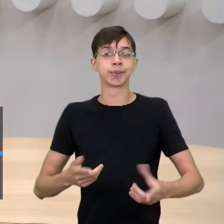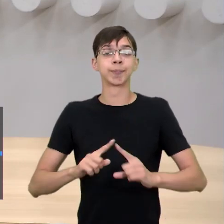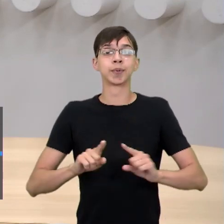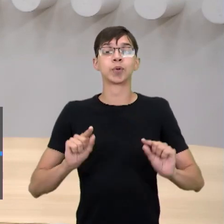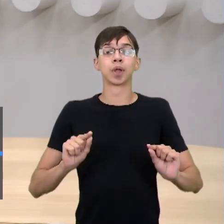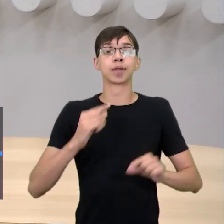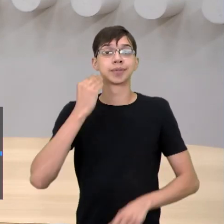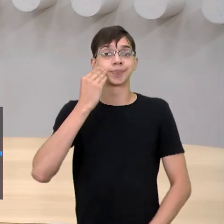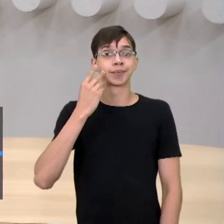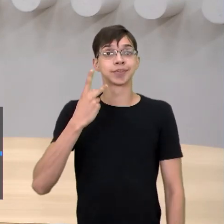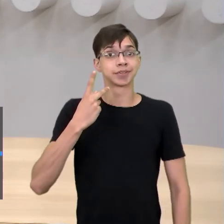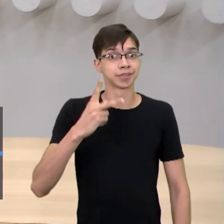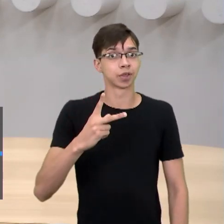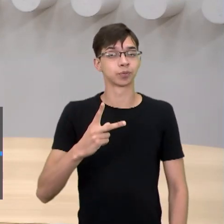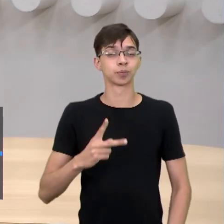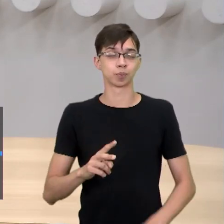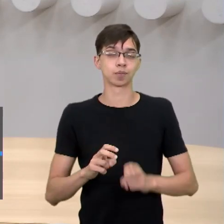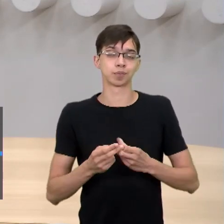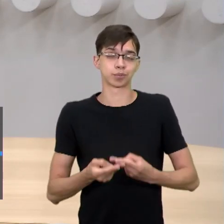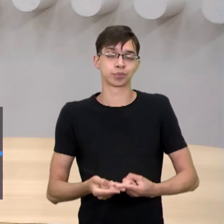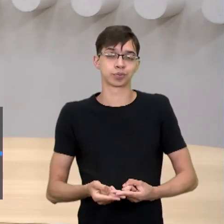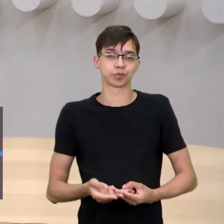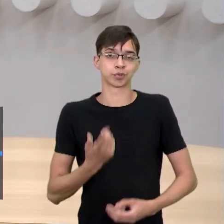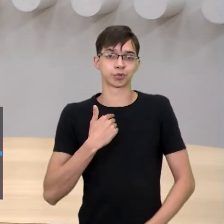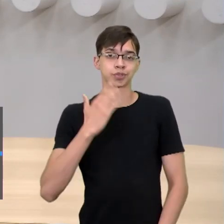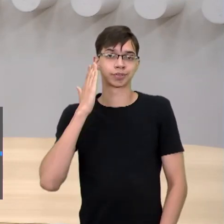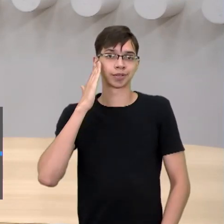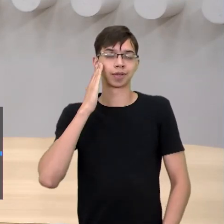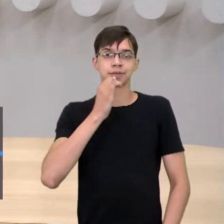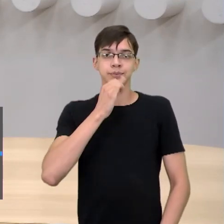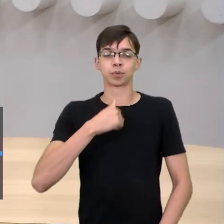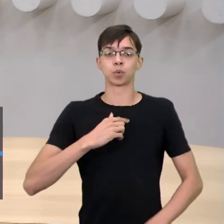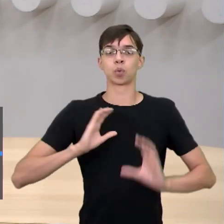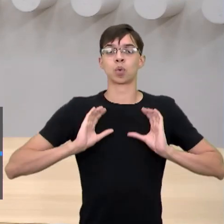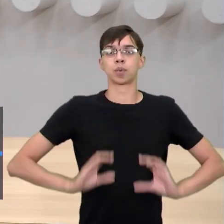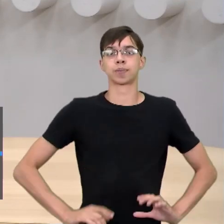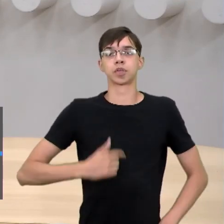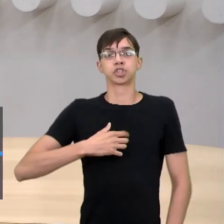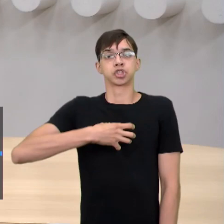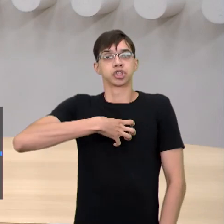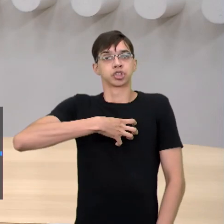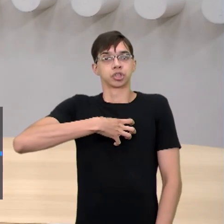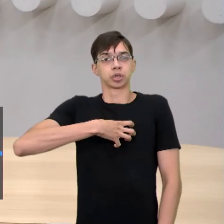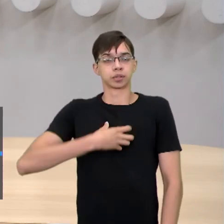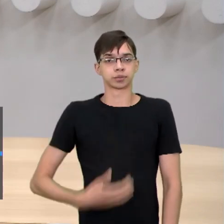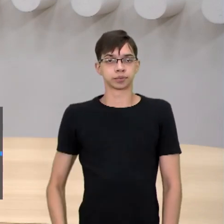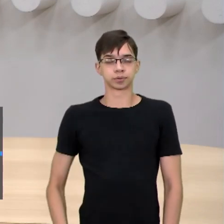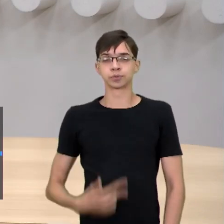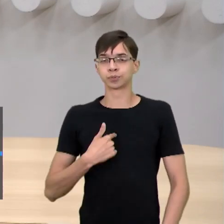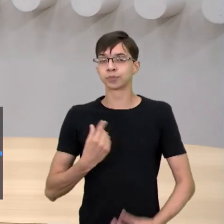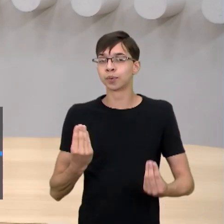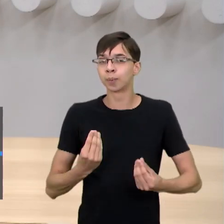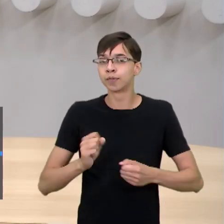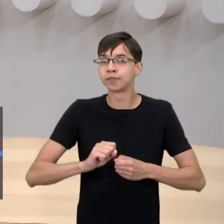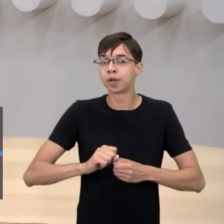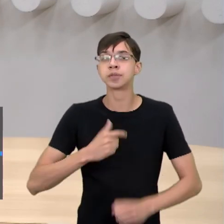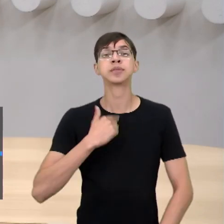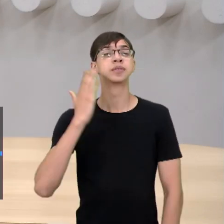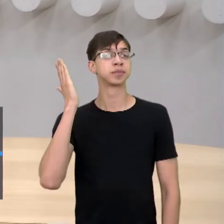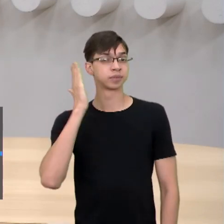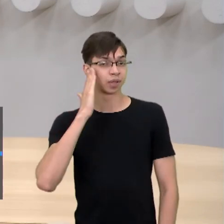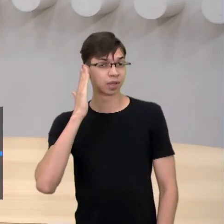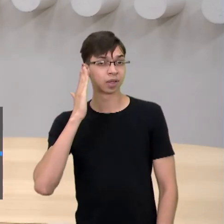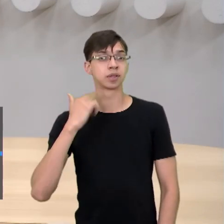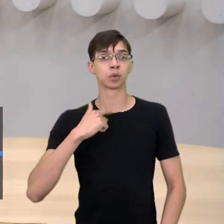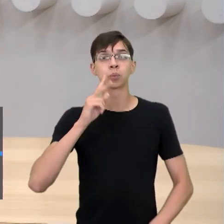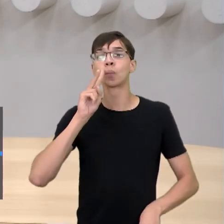você teve. Então, eu sei como me comportar, né? Eu sei o que eu devo fazer, eu sei como fazer, porque eu aprendi olhando